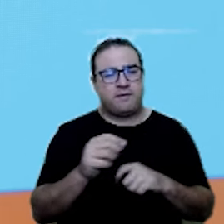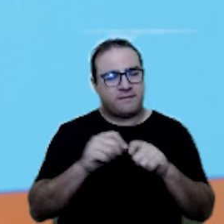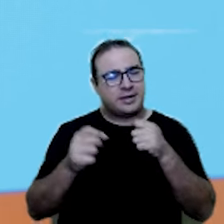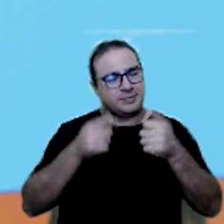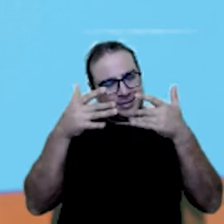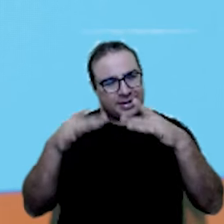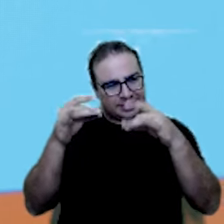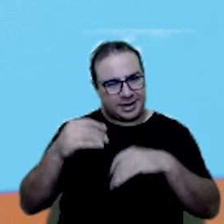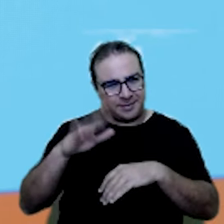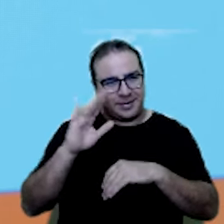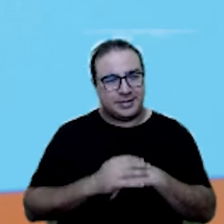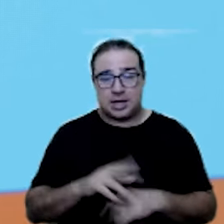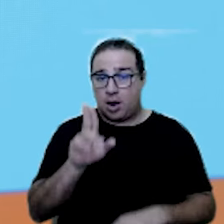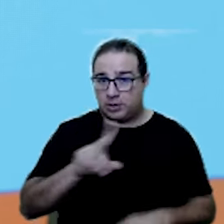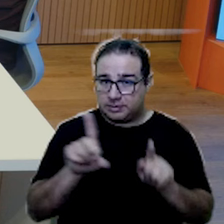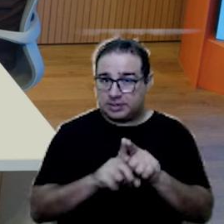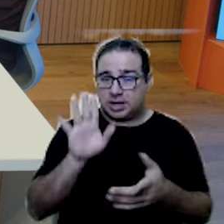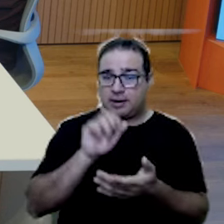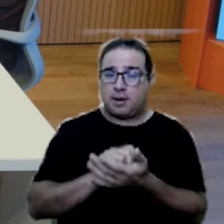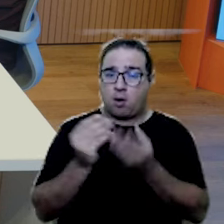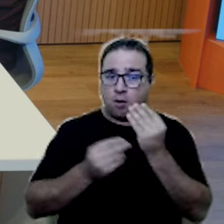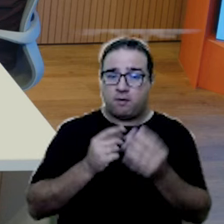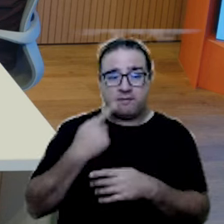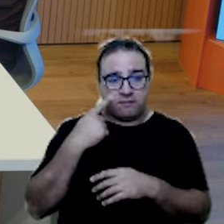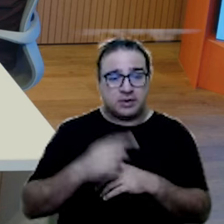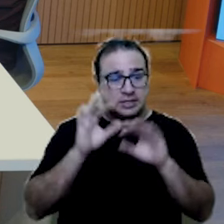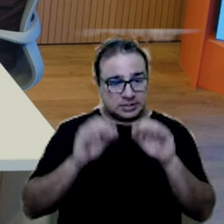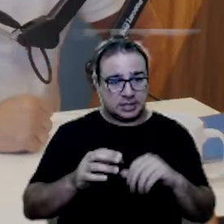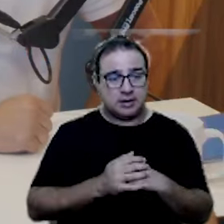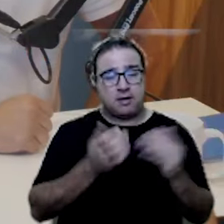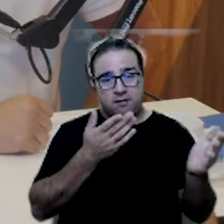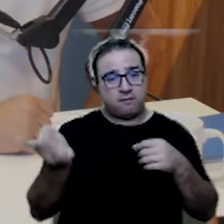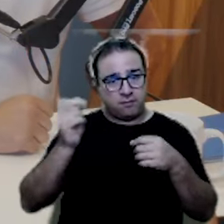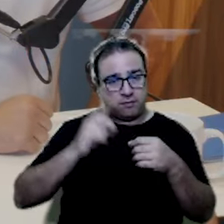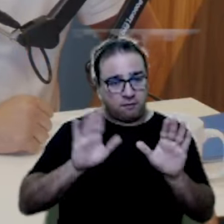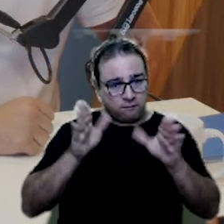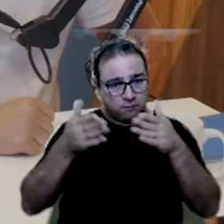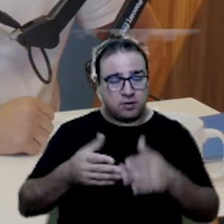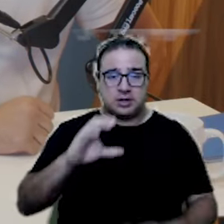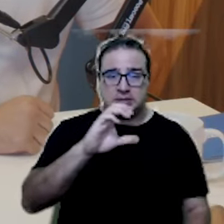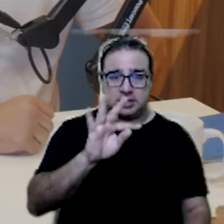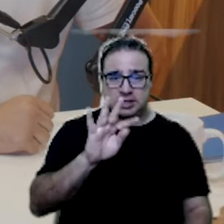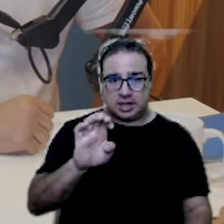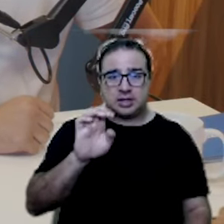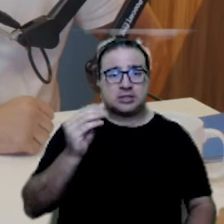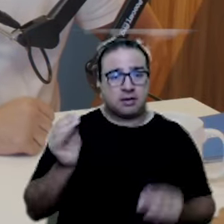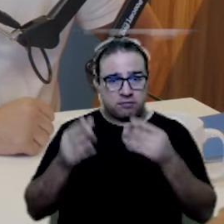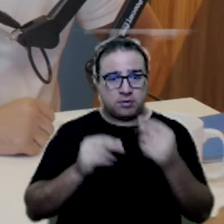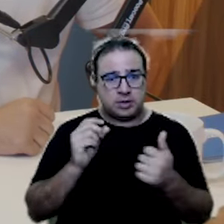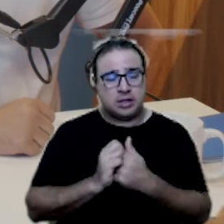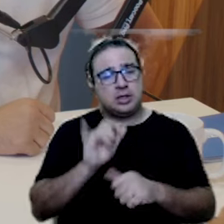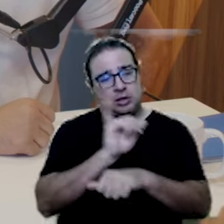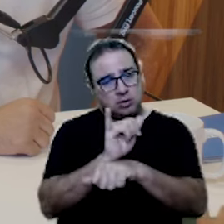episódio para falar sobre isso já aproveita se vocês quiserem ver esse episódio voltado só paraa CTE já deixei nos